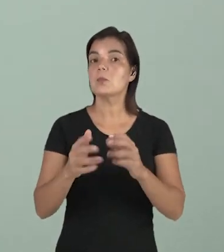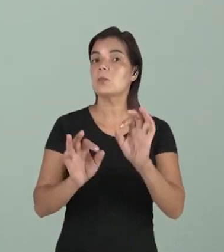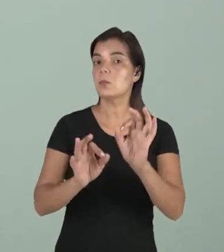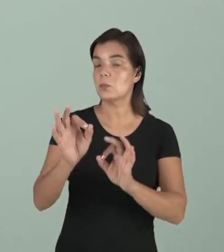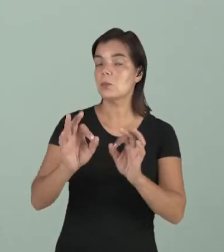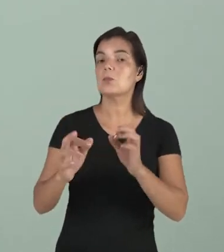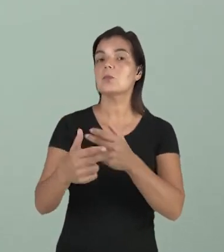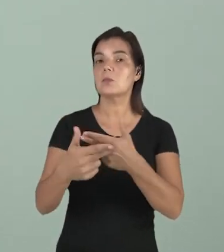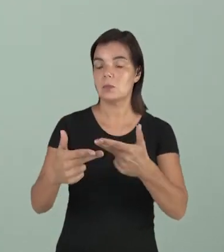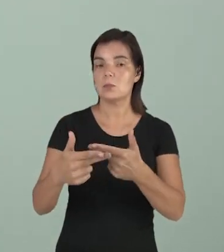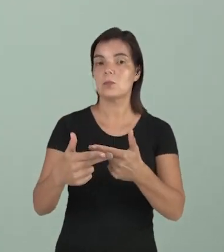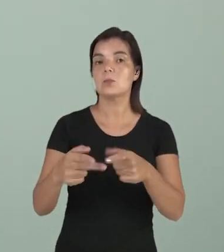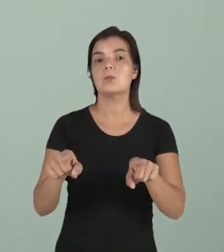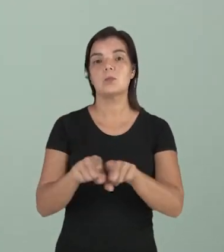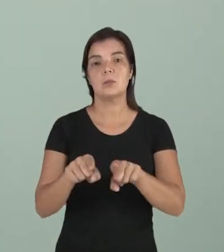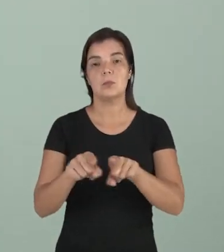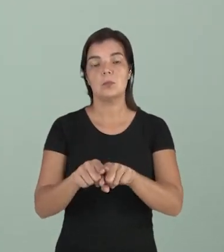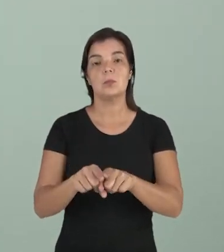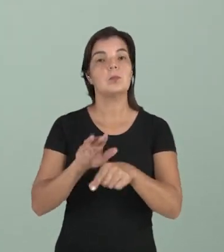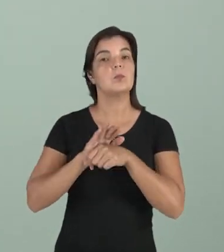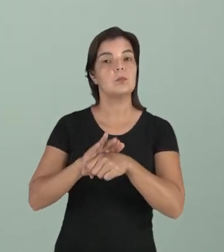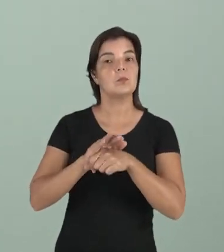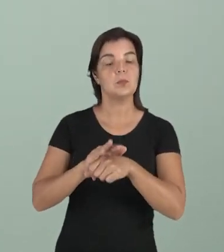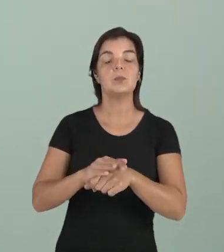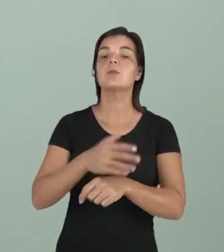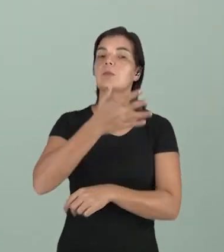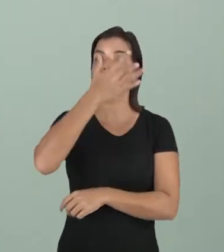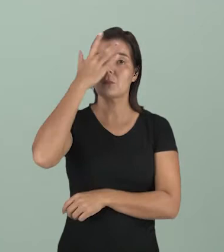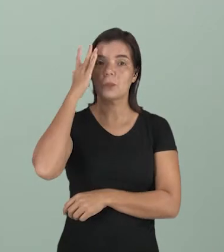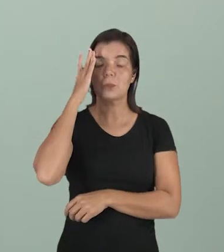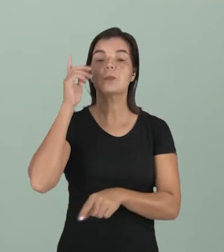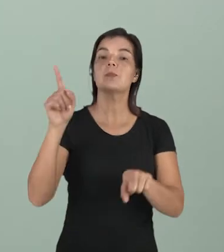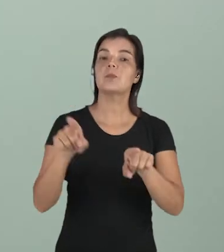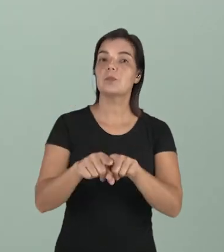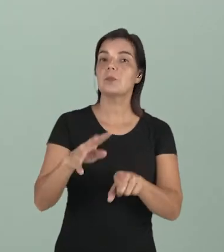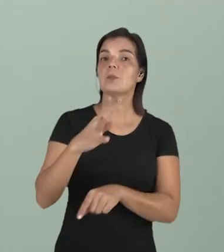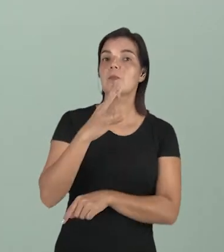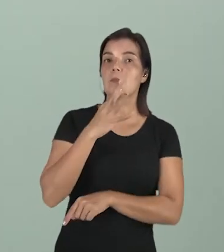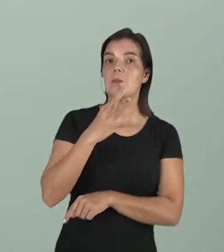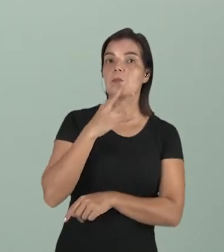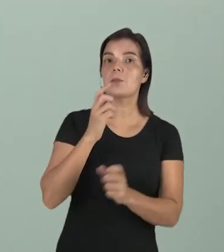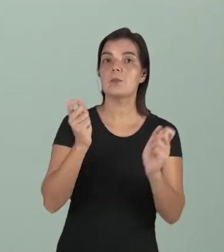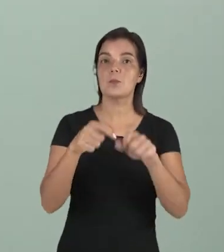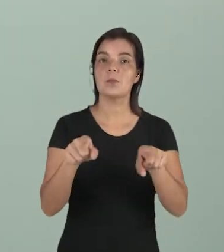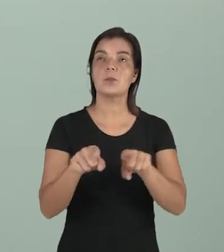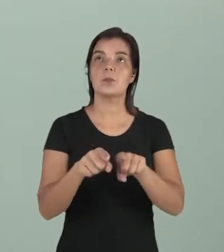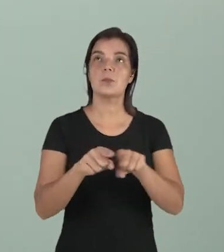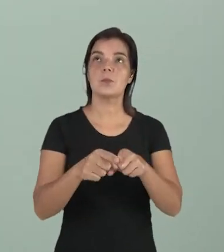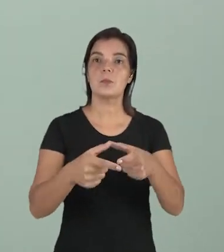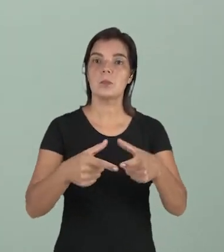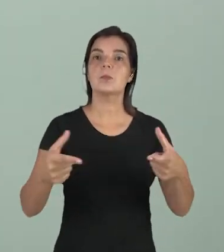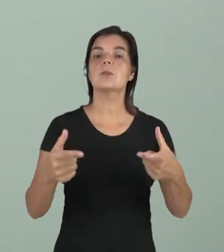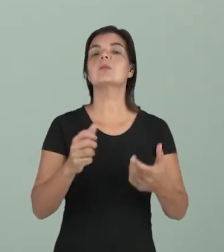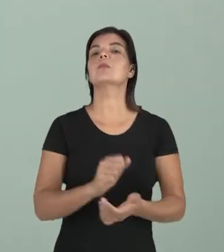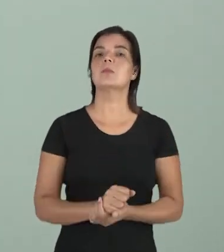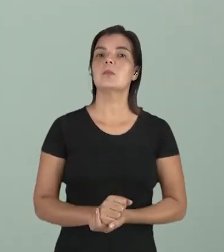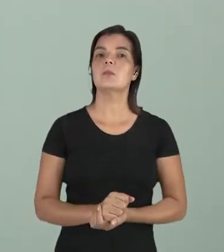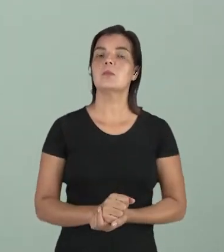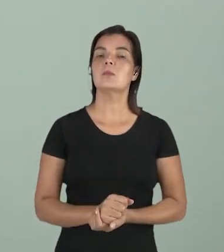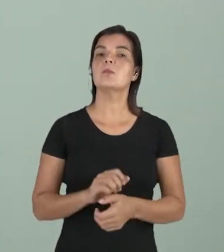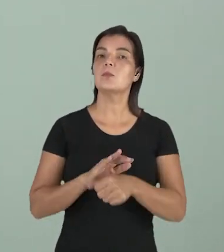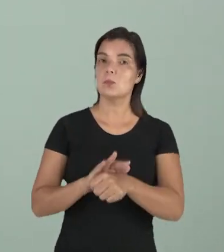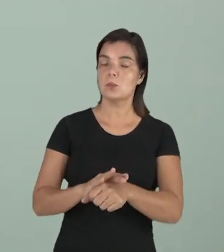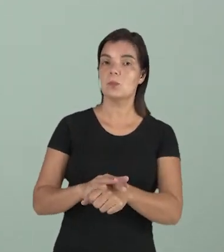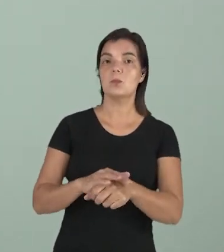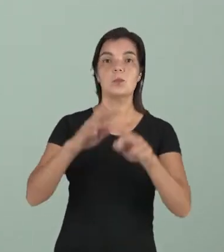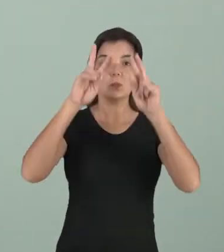produzir produtos a serviço da humanidade, do bem-estar humano. E conhecendo, nós podemos nos emancipar a serviço